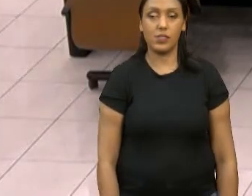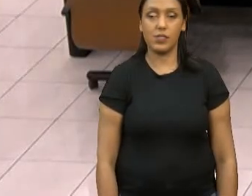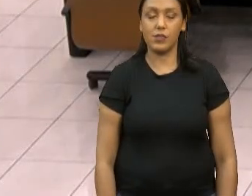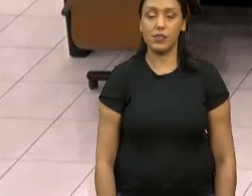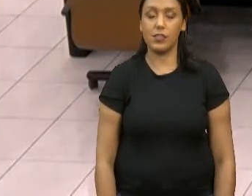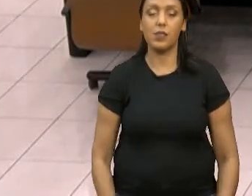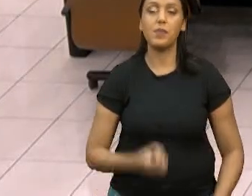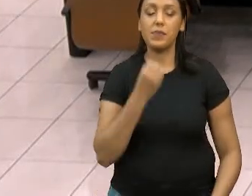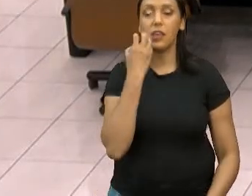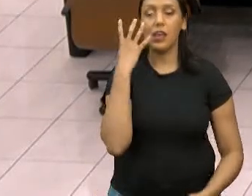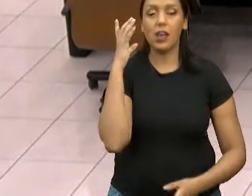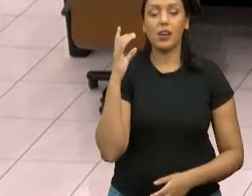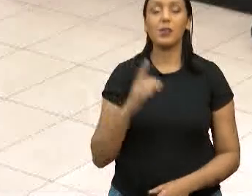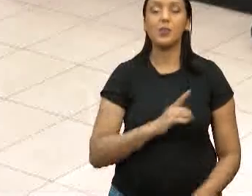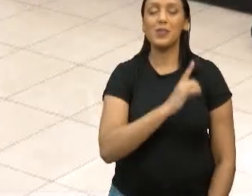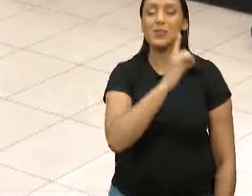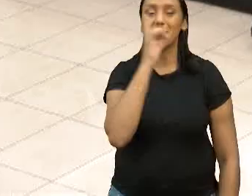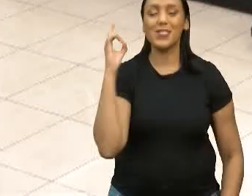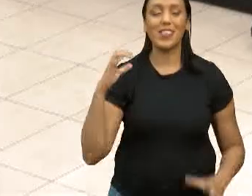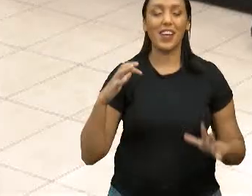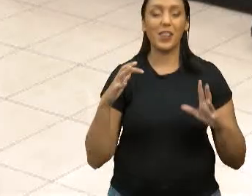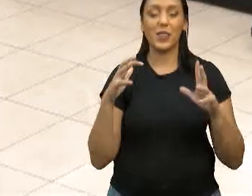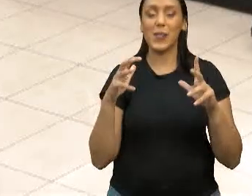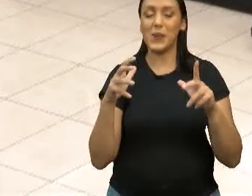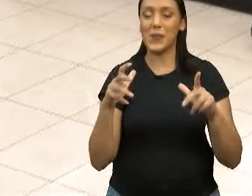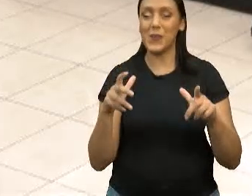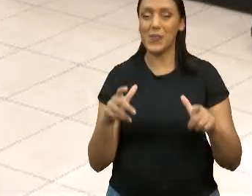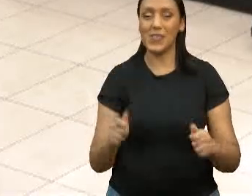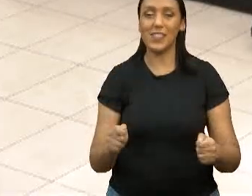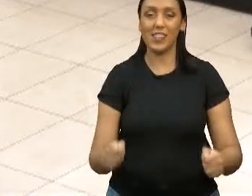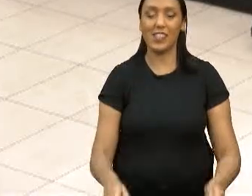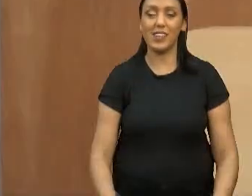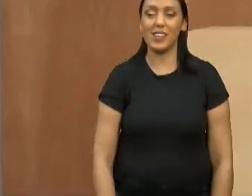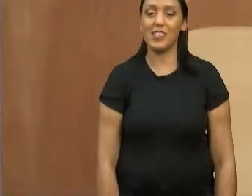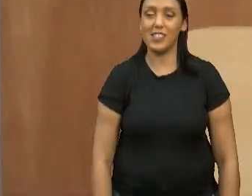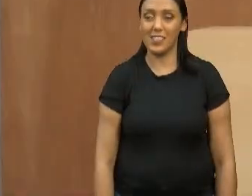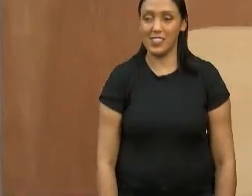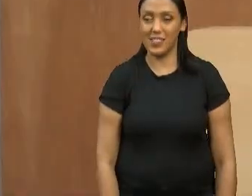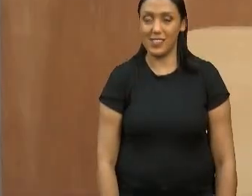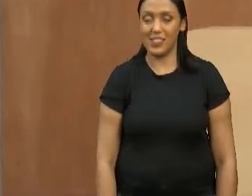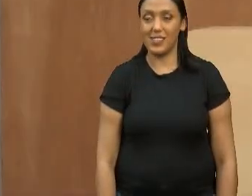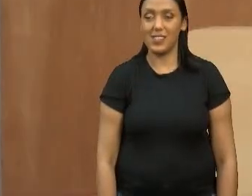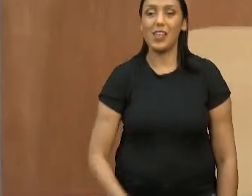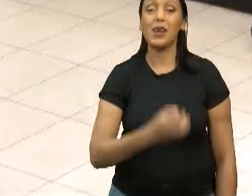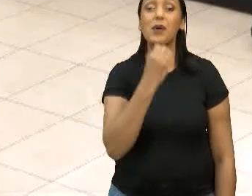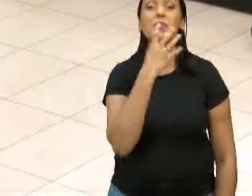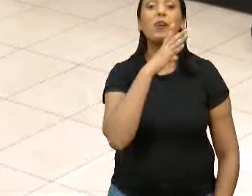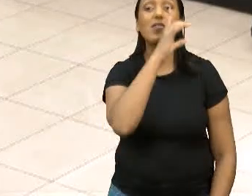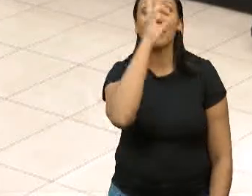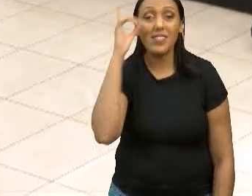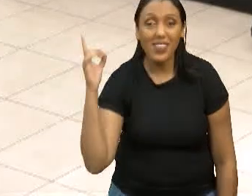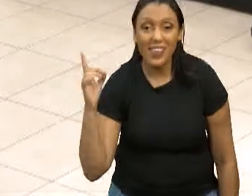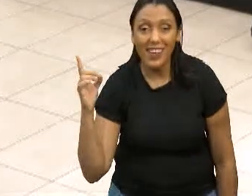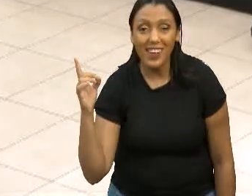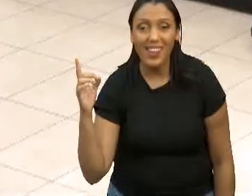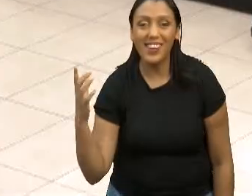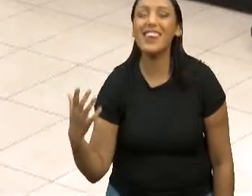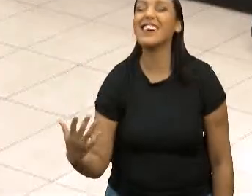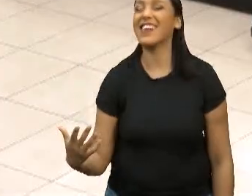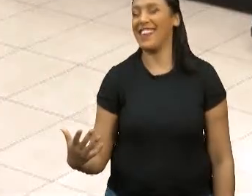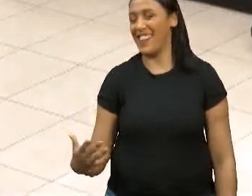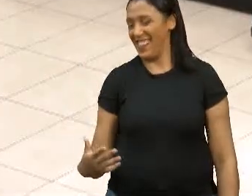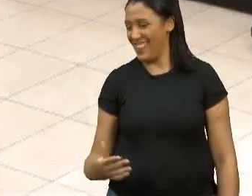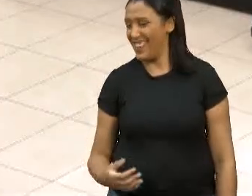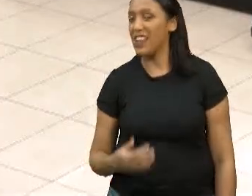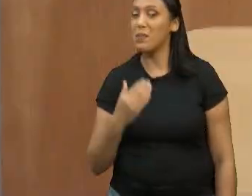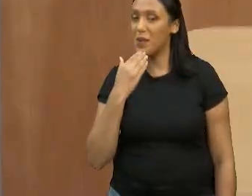Primeiramente, bom dia a todos. Ih, tá fraco para um dia de festa. Bom dia. Muito